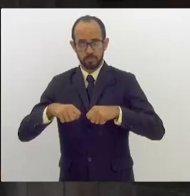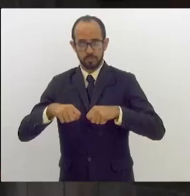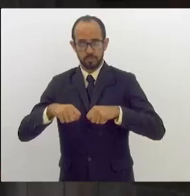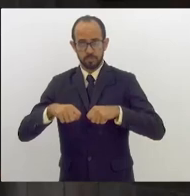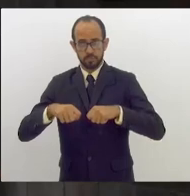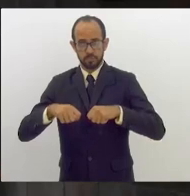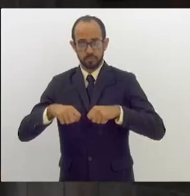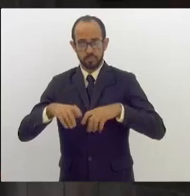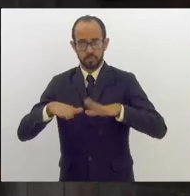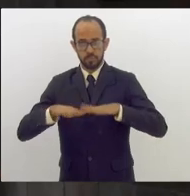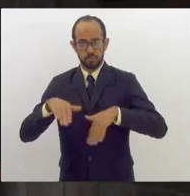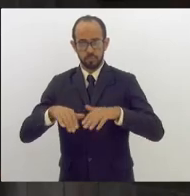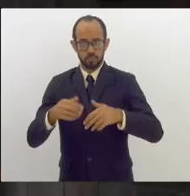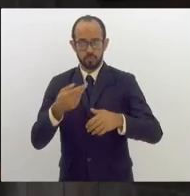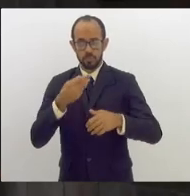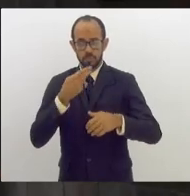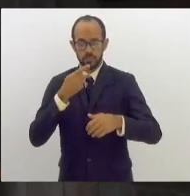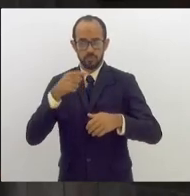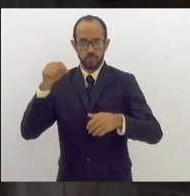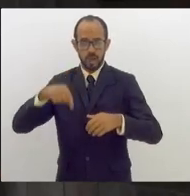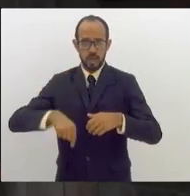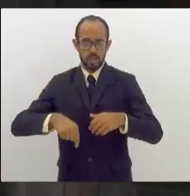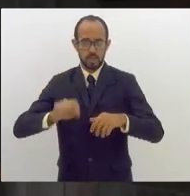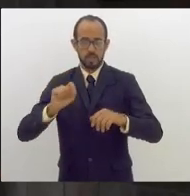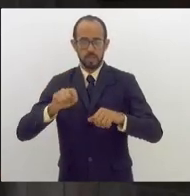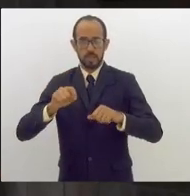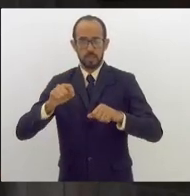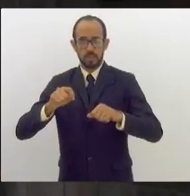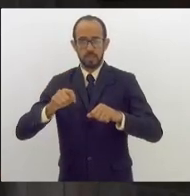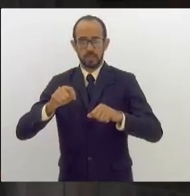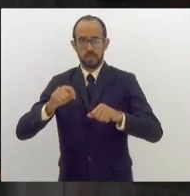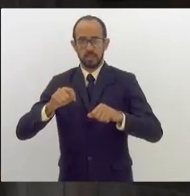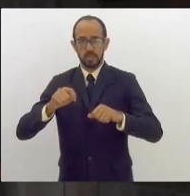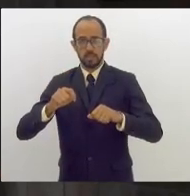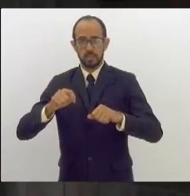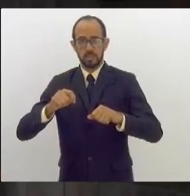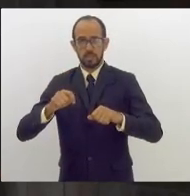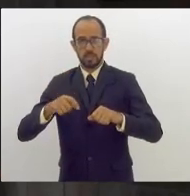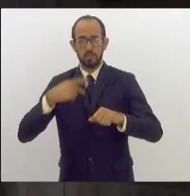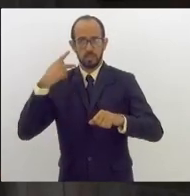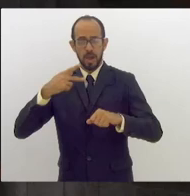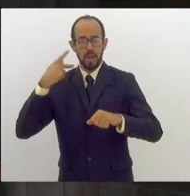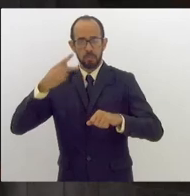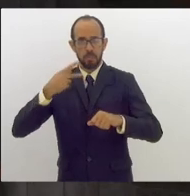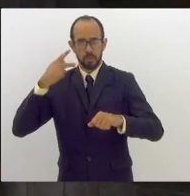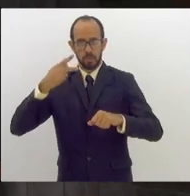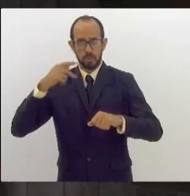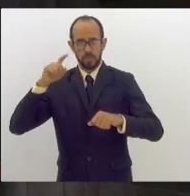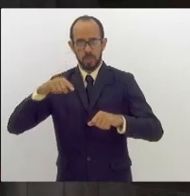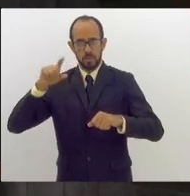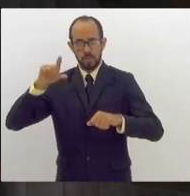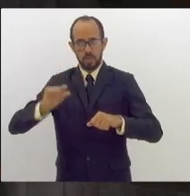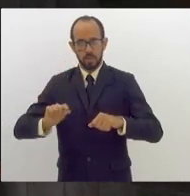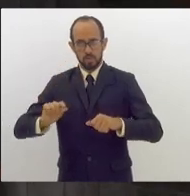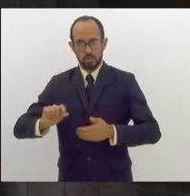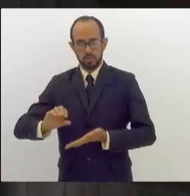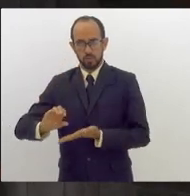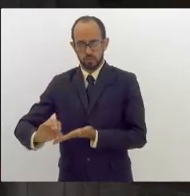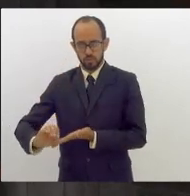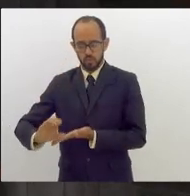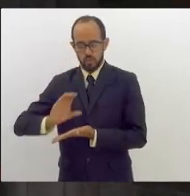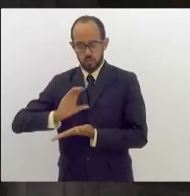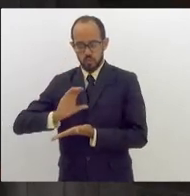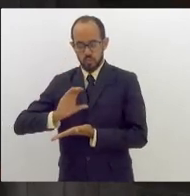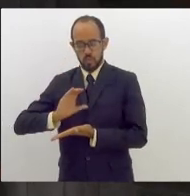que se coloca aqui dentro do Parlamento querendo colocar como uma redução de receita do Estado